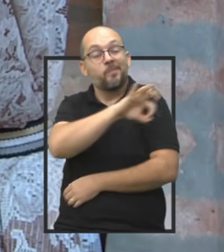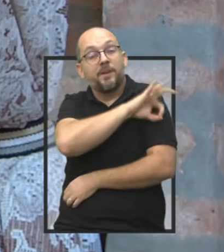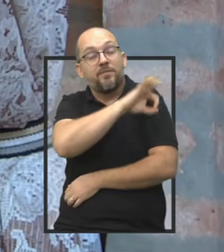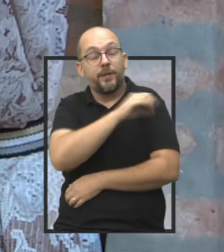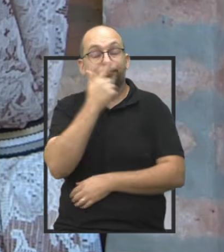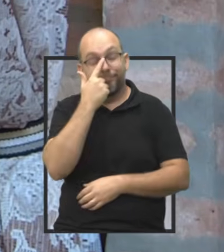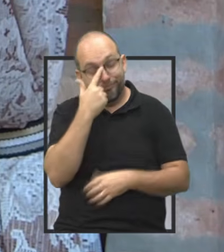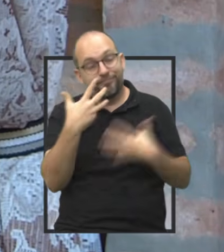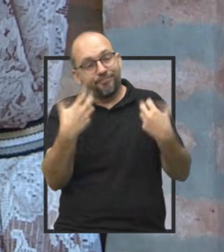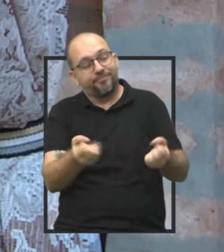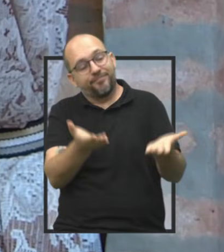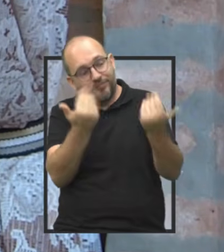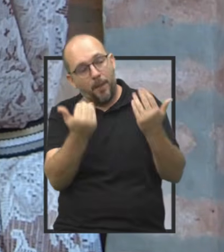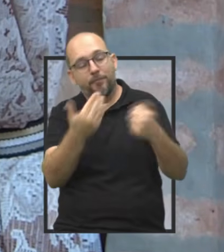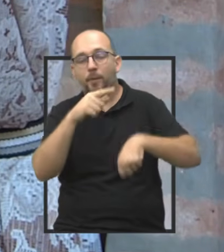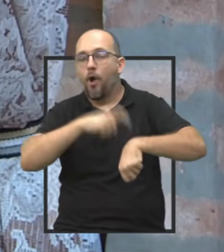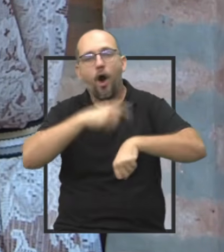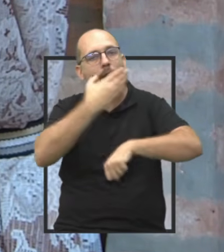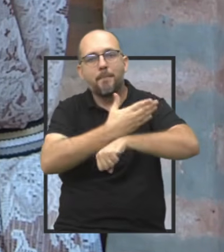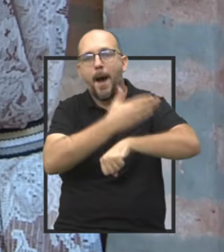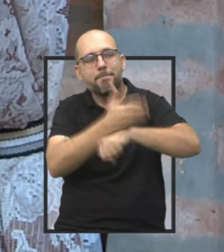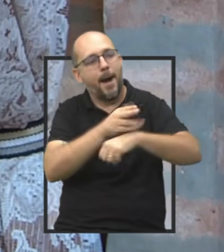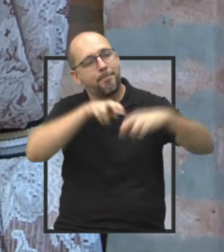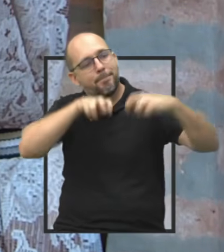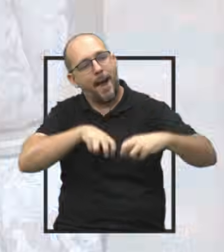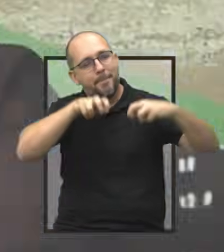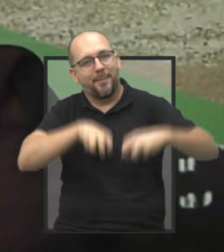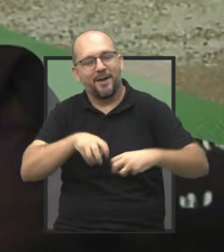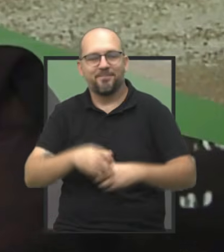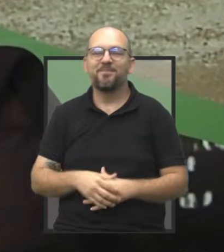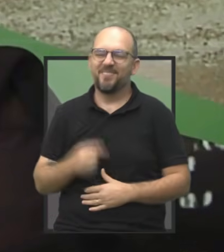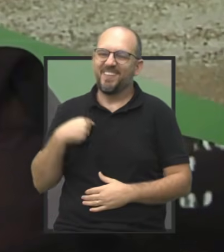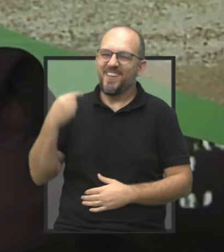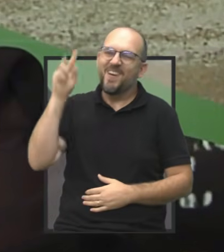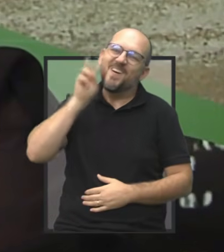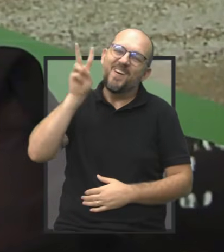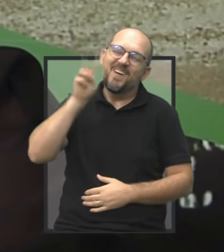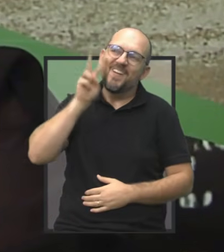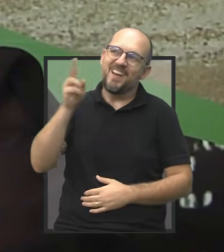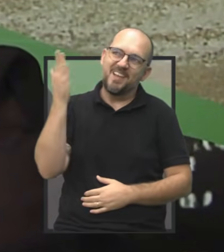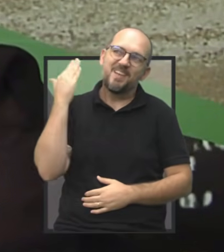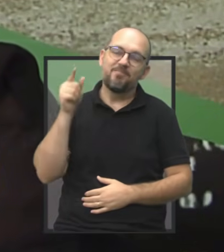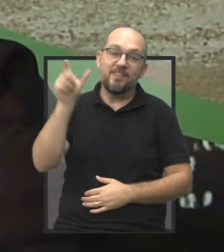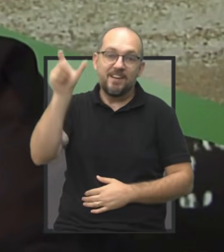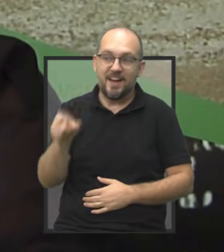era recebido pelo prefeito toda hora. Mas eu lembro desse